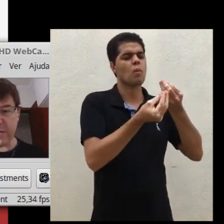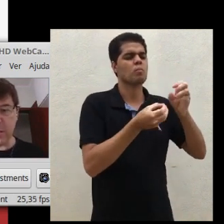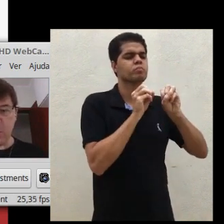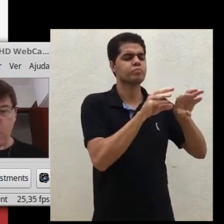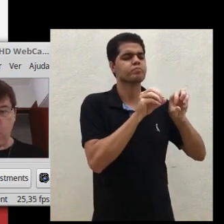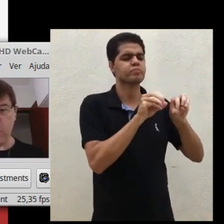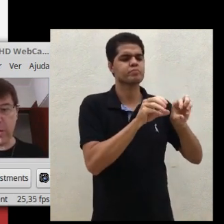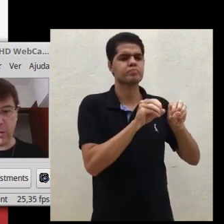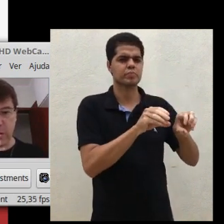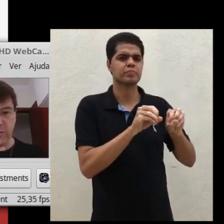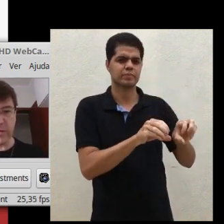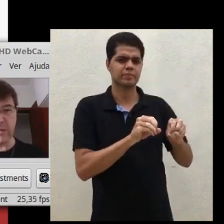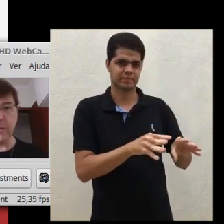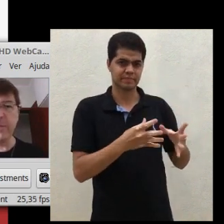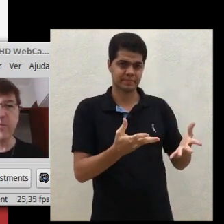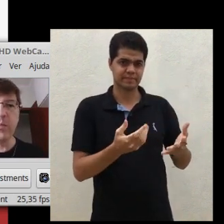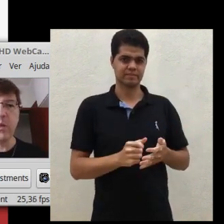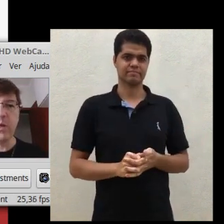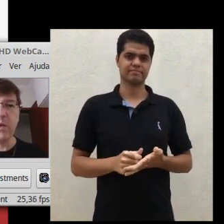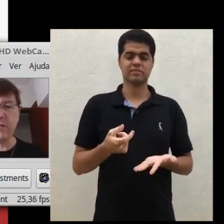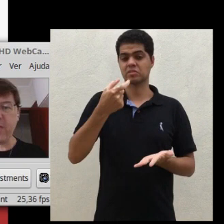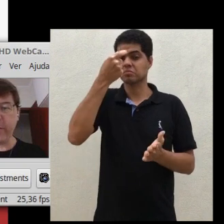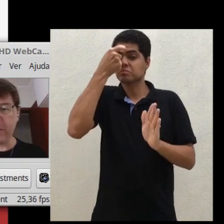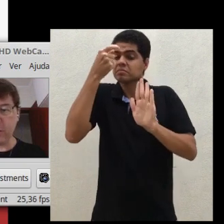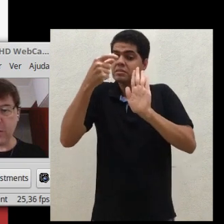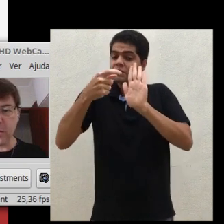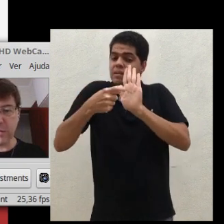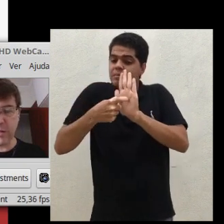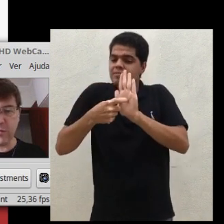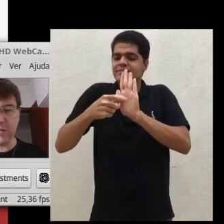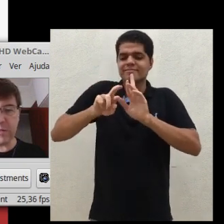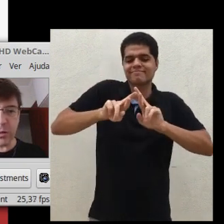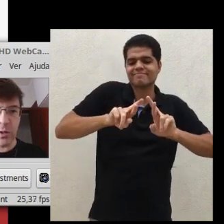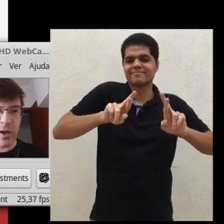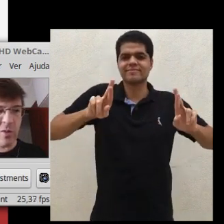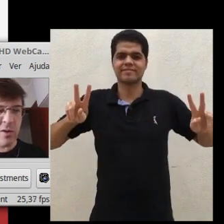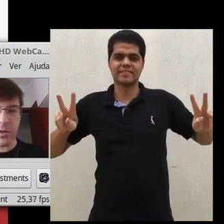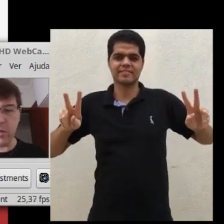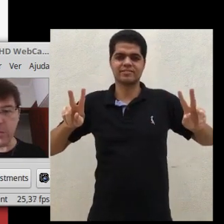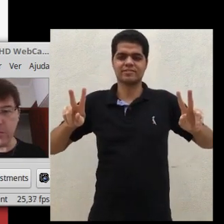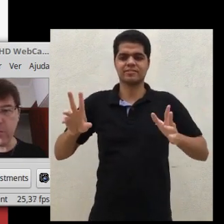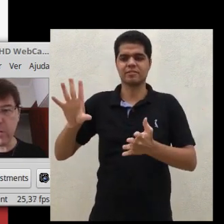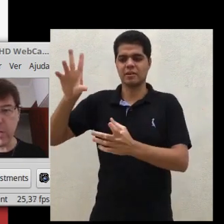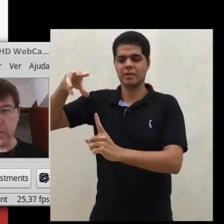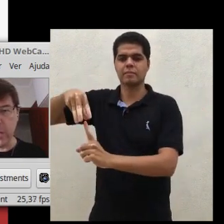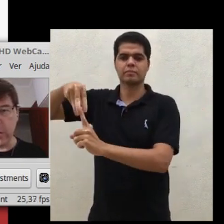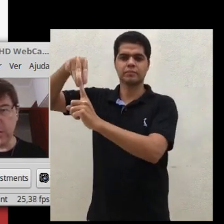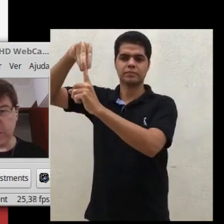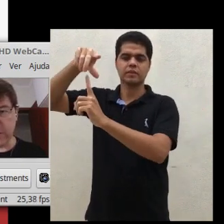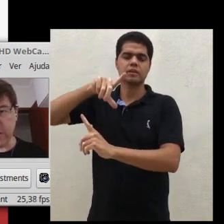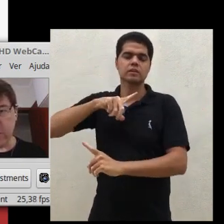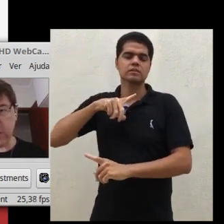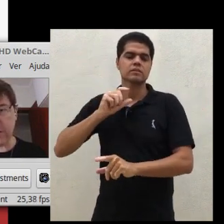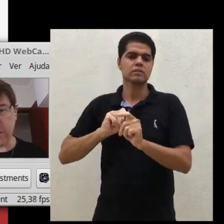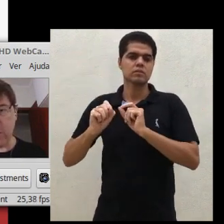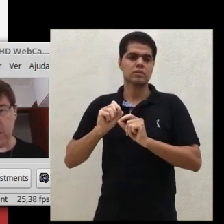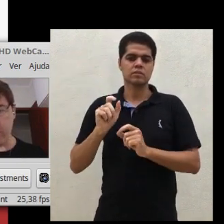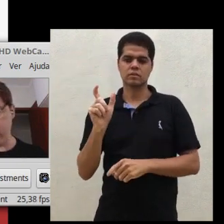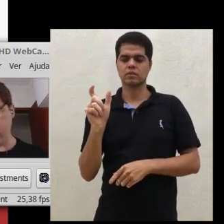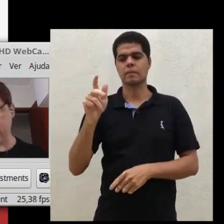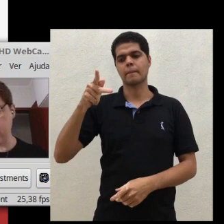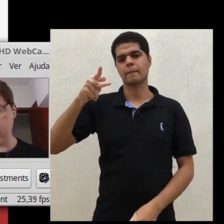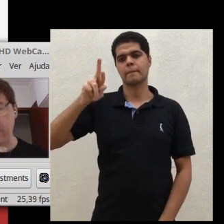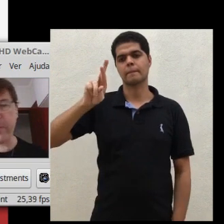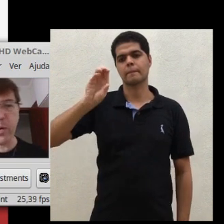que fazer e o como que ele tem que fazer. Nas ferramentas de inteligência artificial, geralmente não. Tá? Em especial aqui essa linguagem